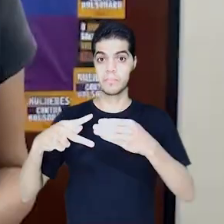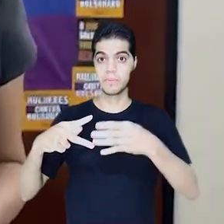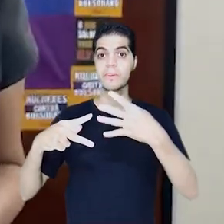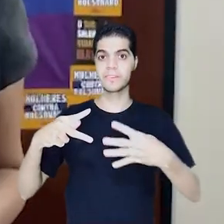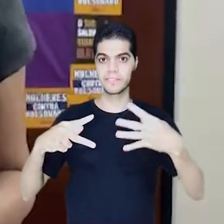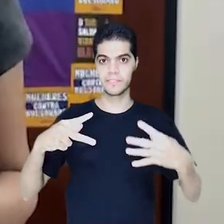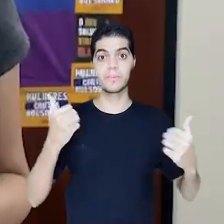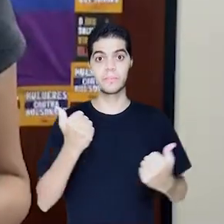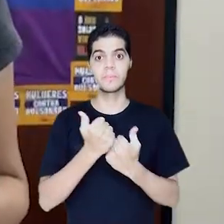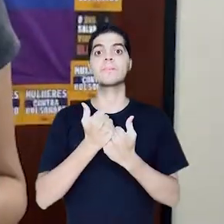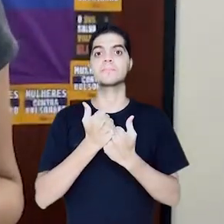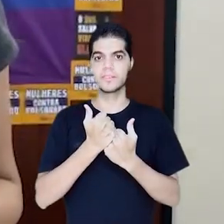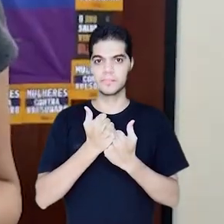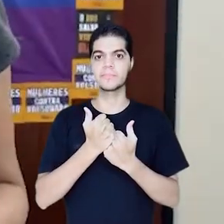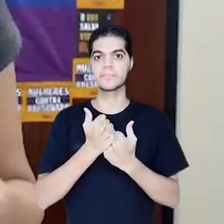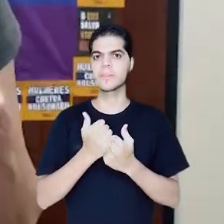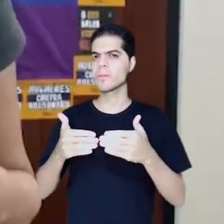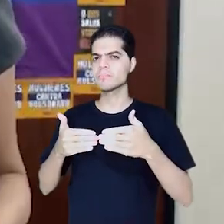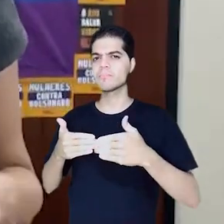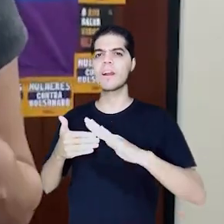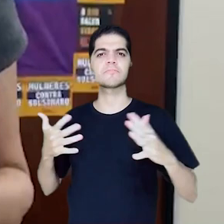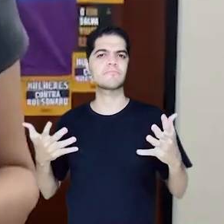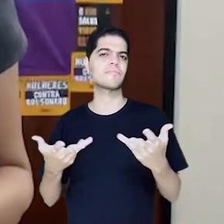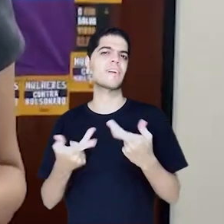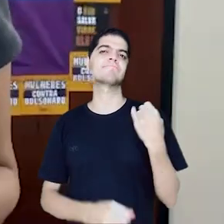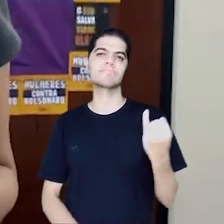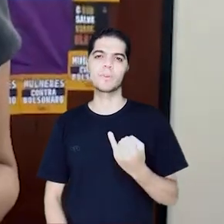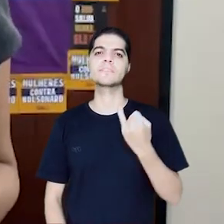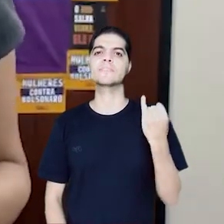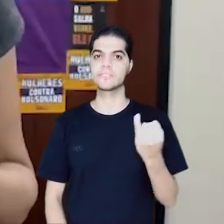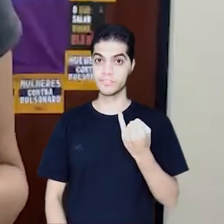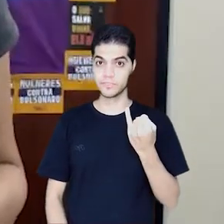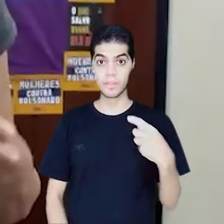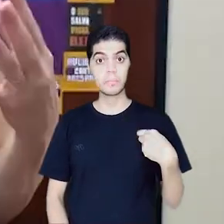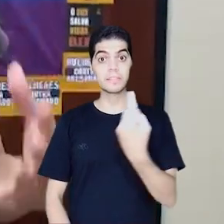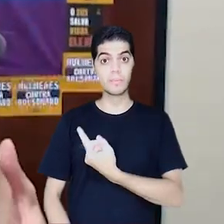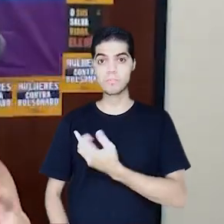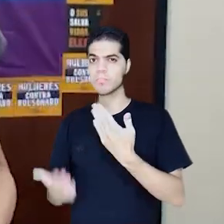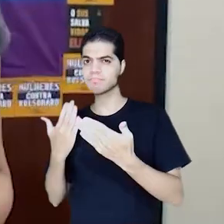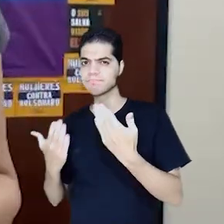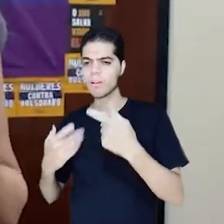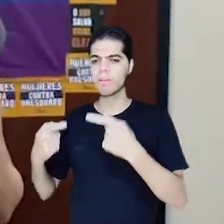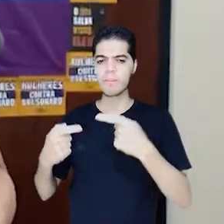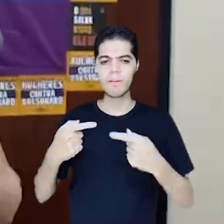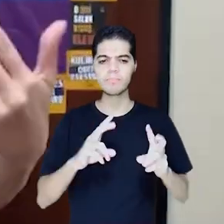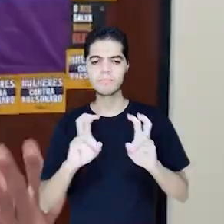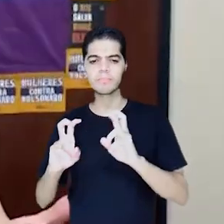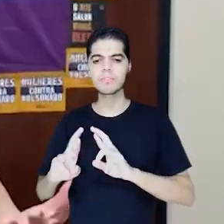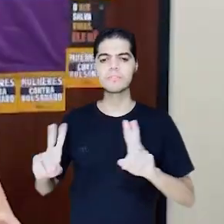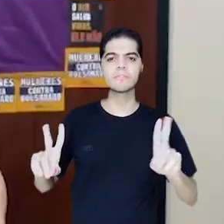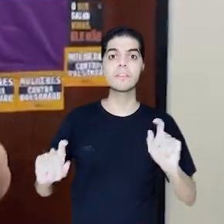Eu apoio o Portal do Bicentenário porque é uma iniciativa extremamente importante para nós debatermos as